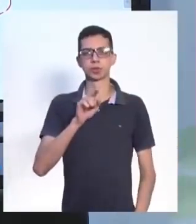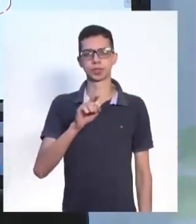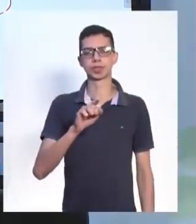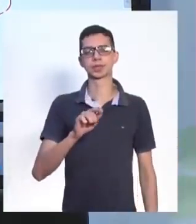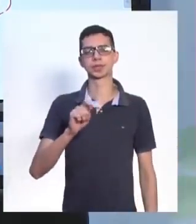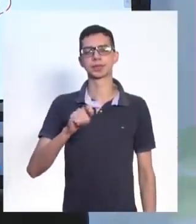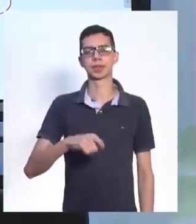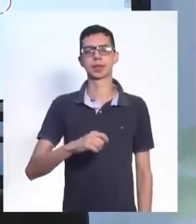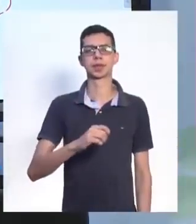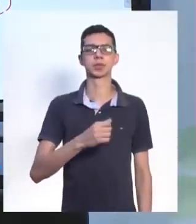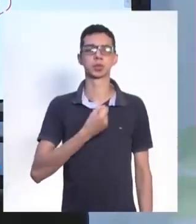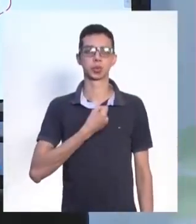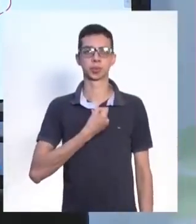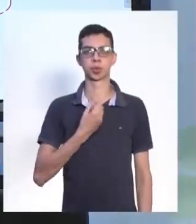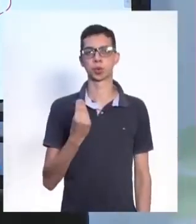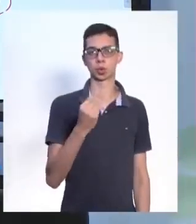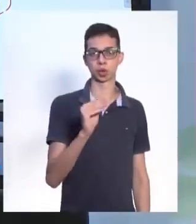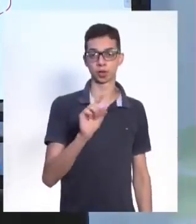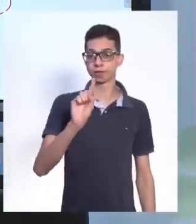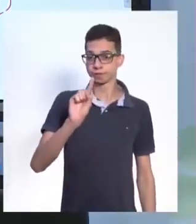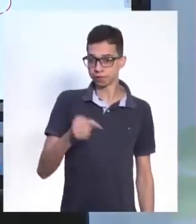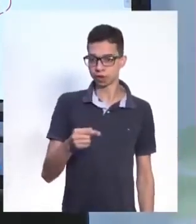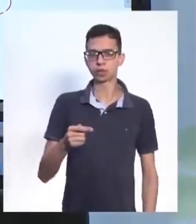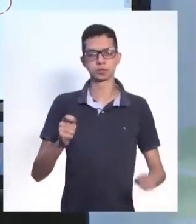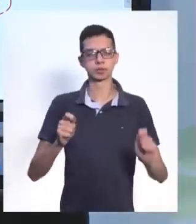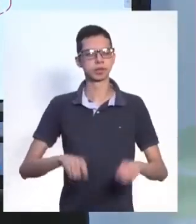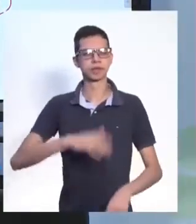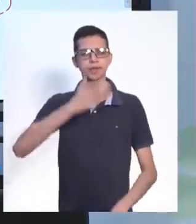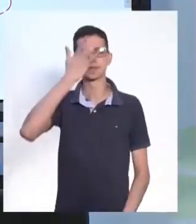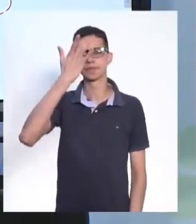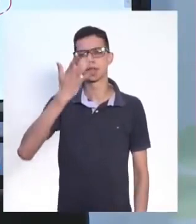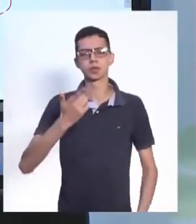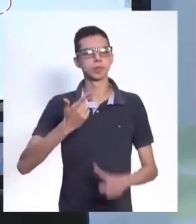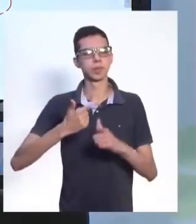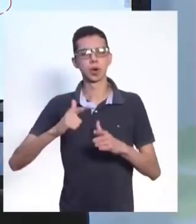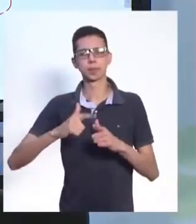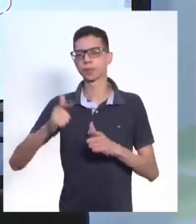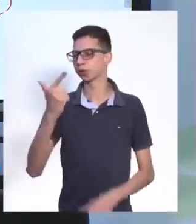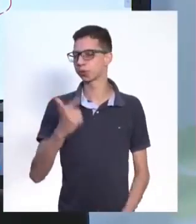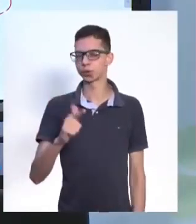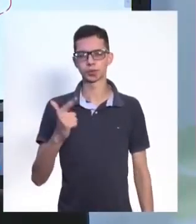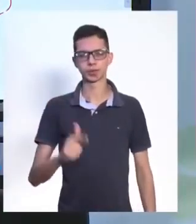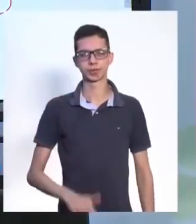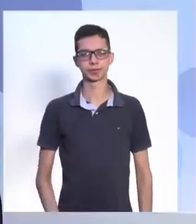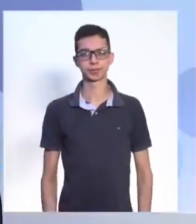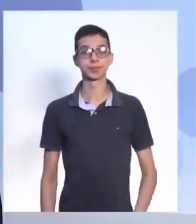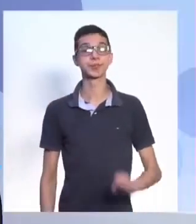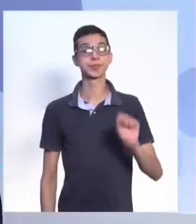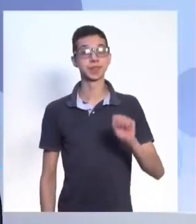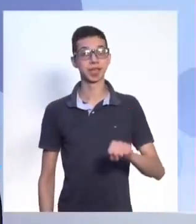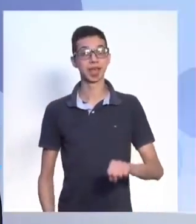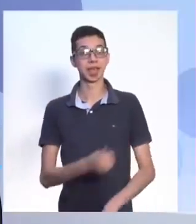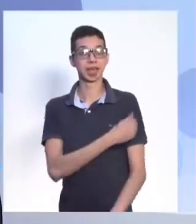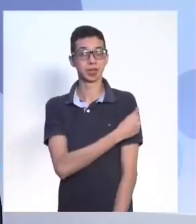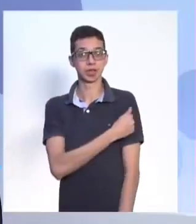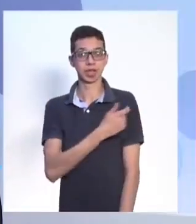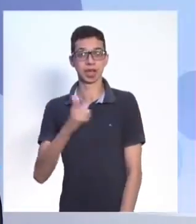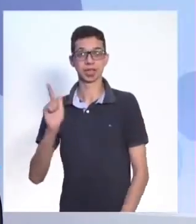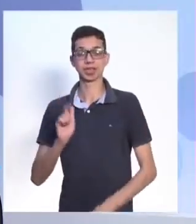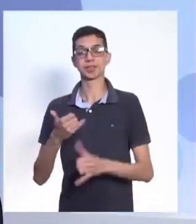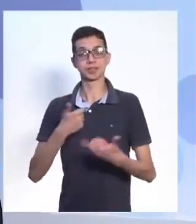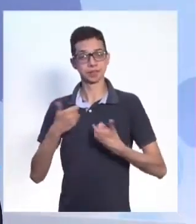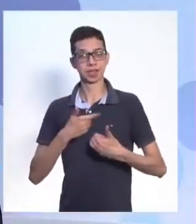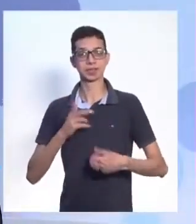decimal, seria aí o método mais fácil para resolver esse problema também. Sim. Os meus alunos antigamente falavam, professor, fração, não sei o